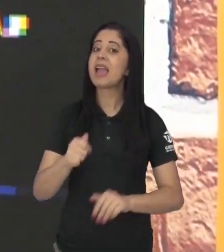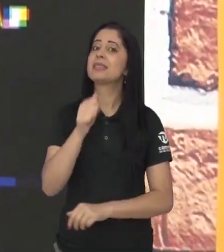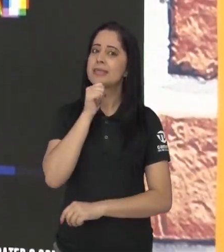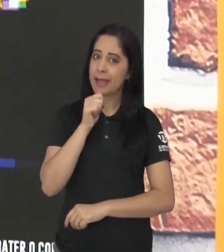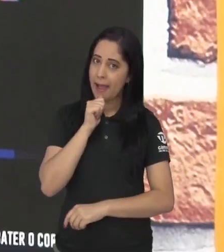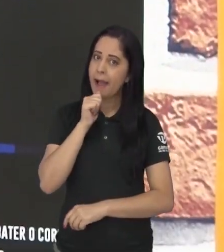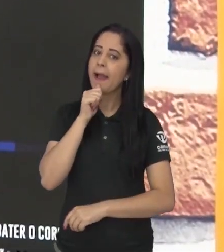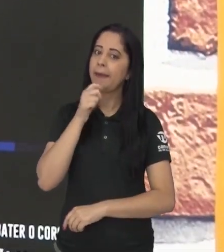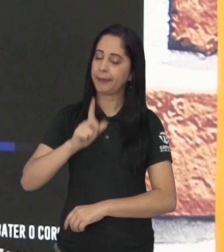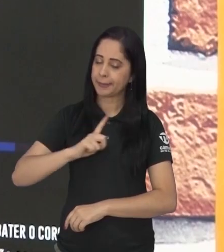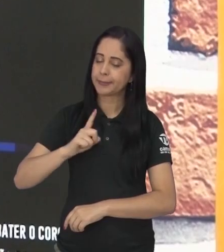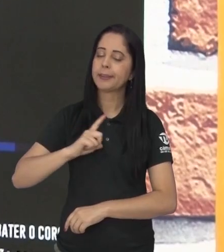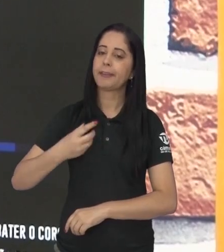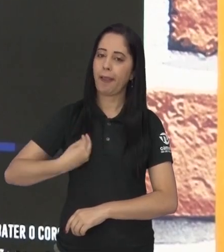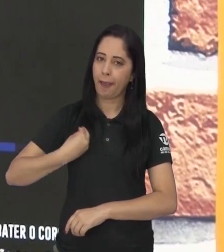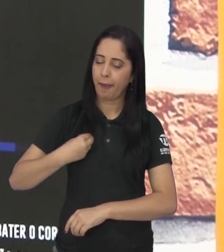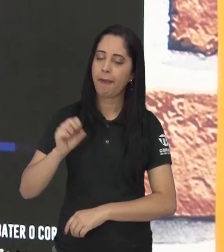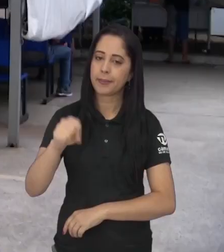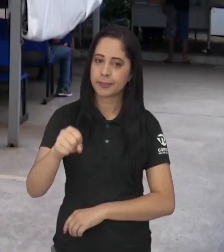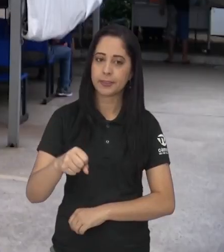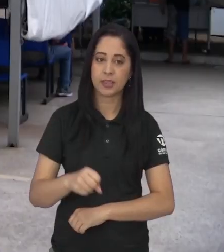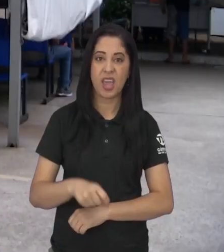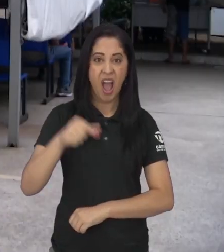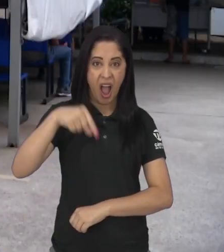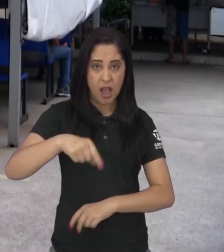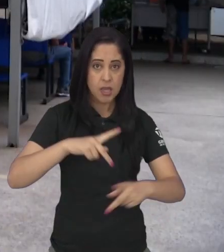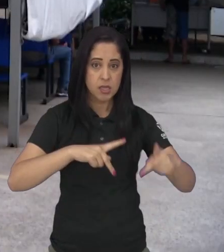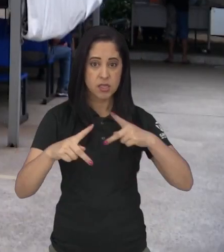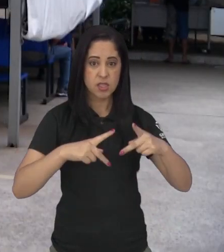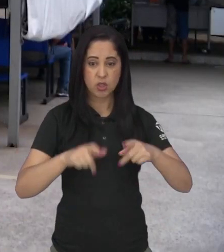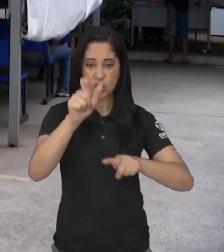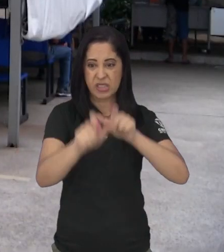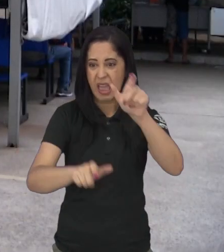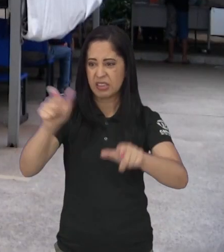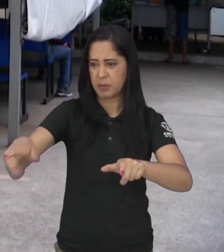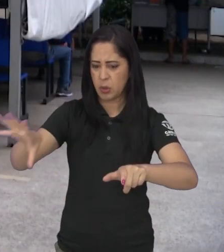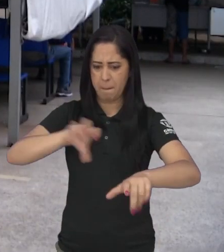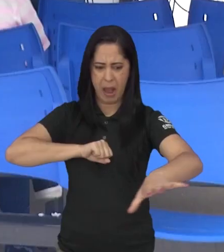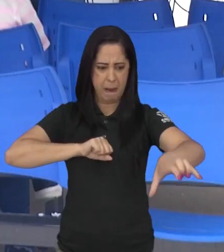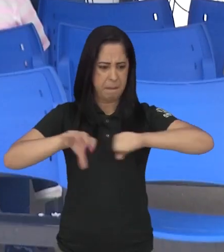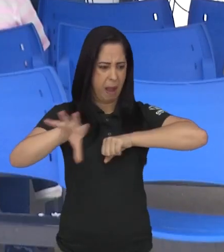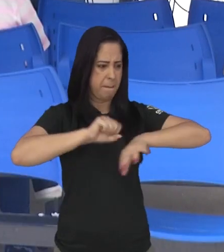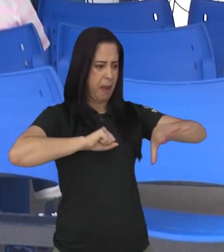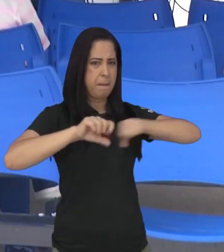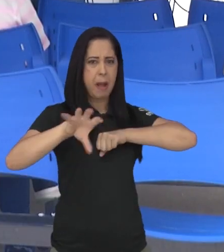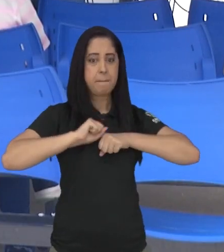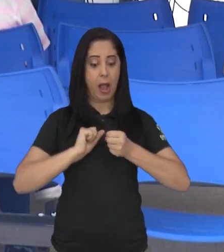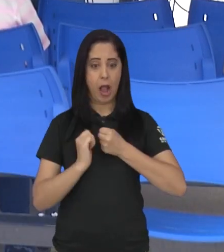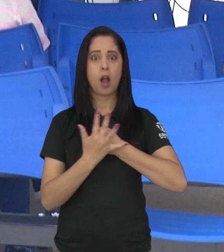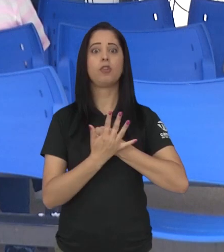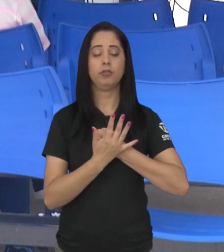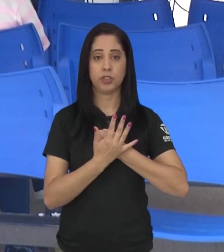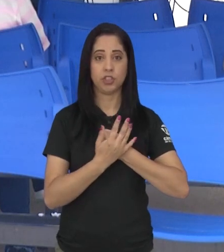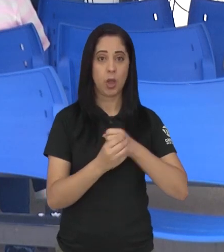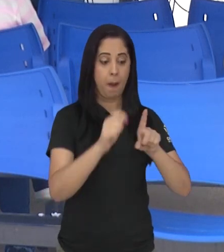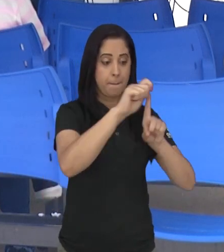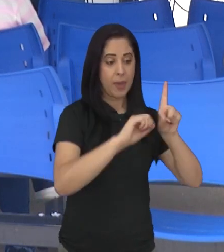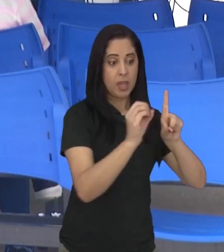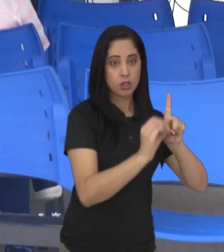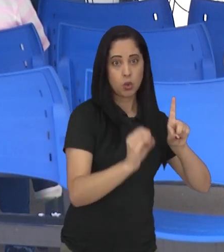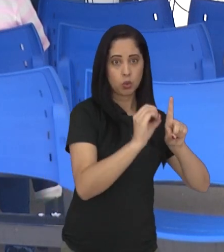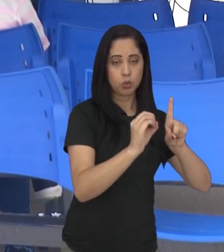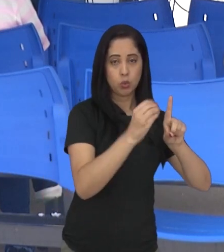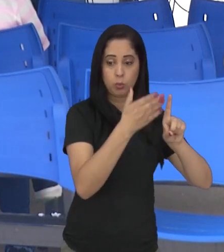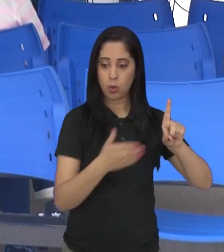por aí. Nas últimas semanas, o número de pessoas infectadas em São José dos Campos subiu drasticamente. De